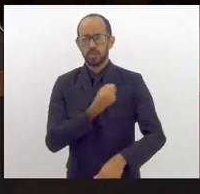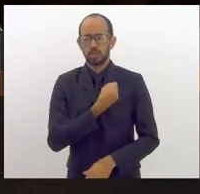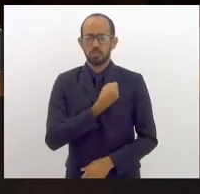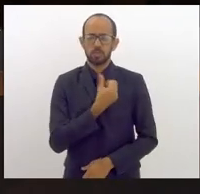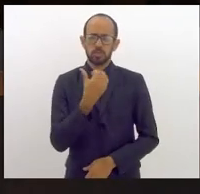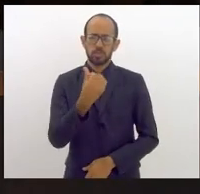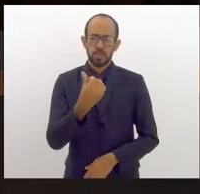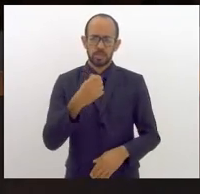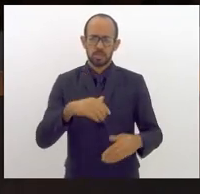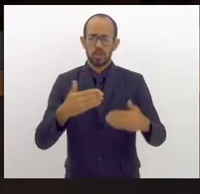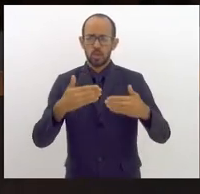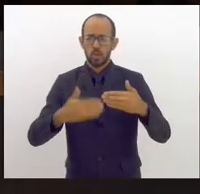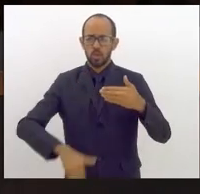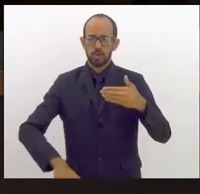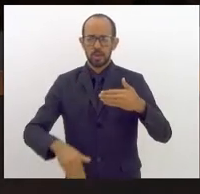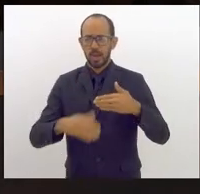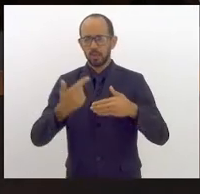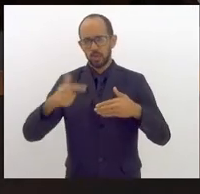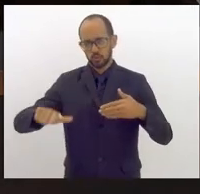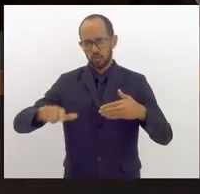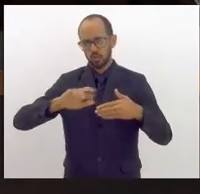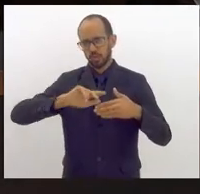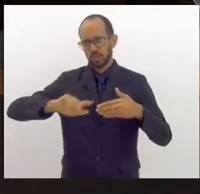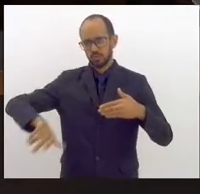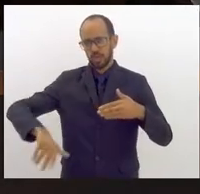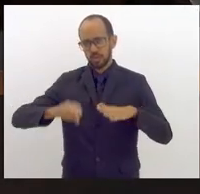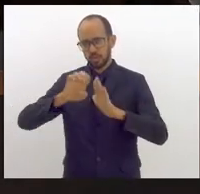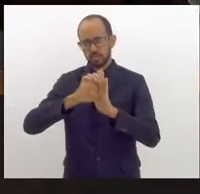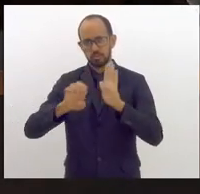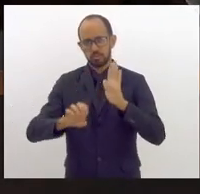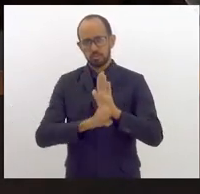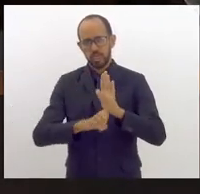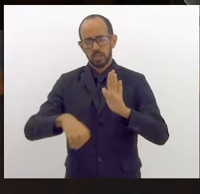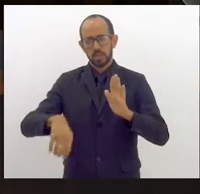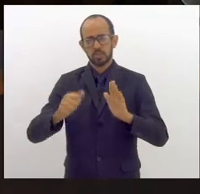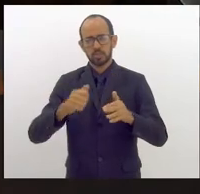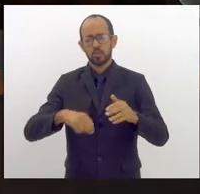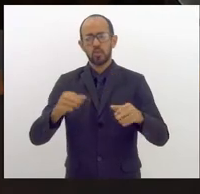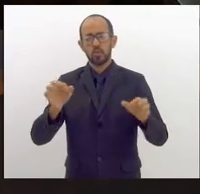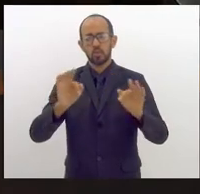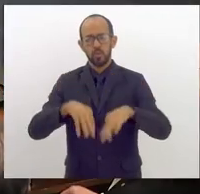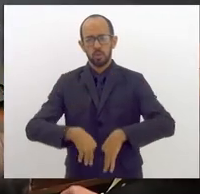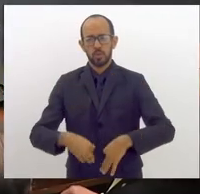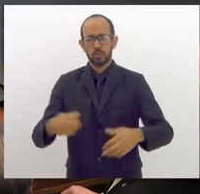contrário as demais emendas concluindo por substitutivo